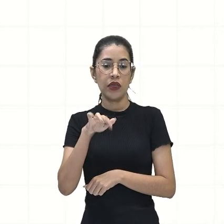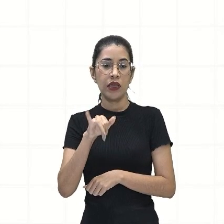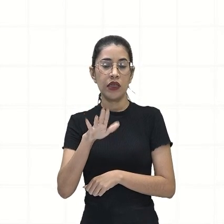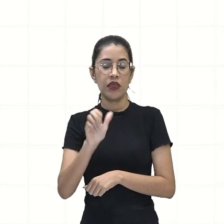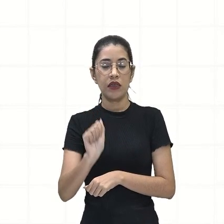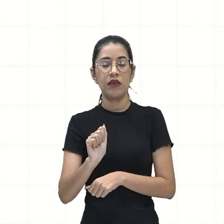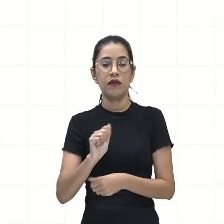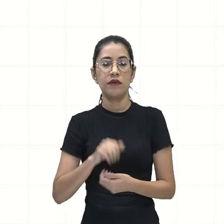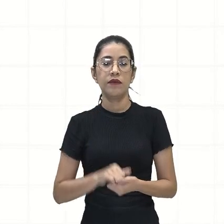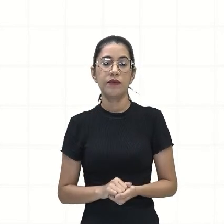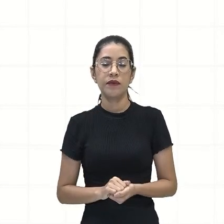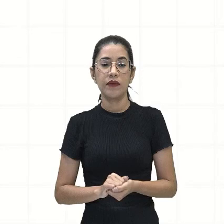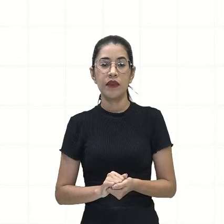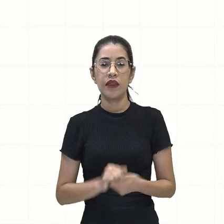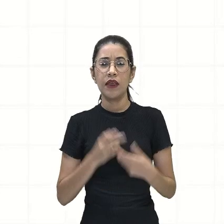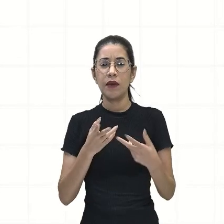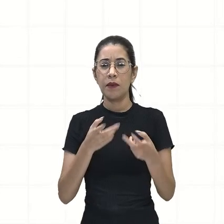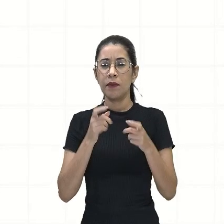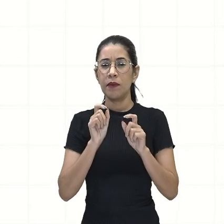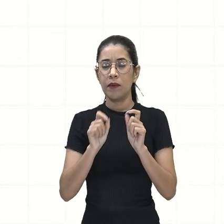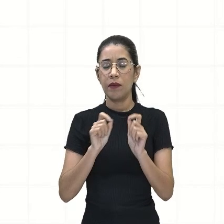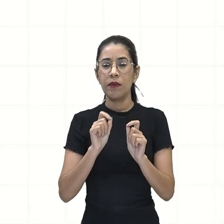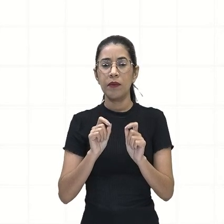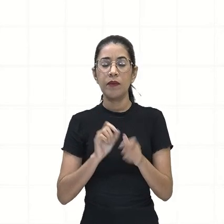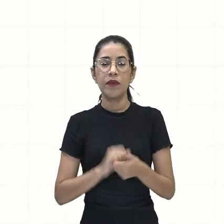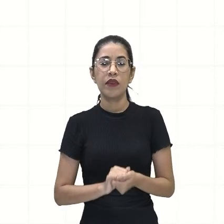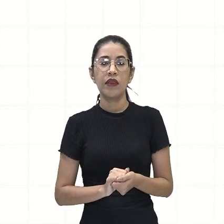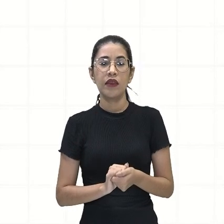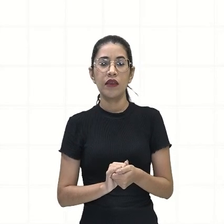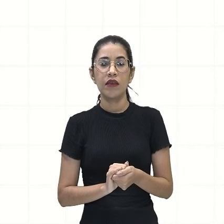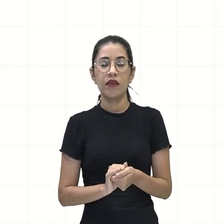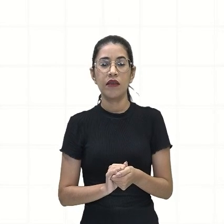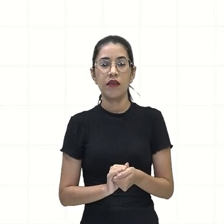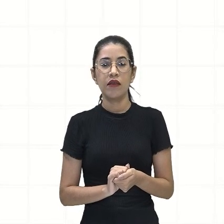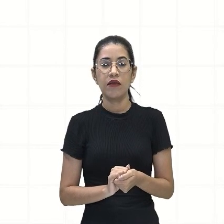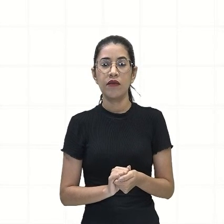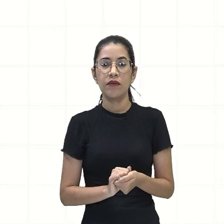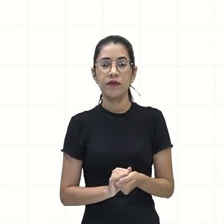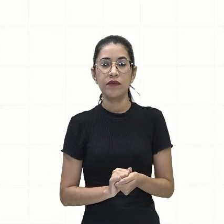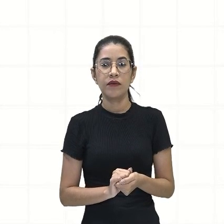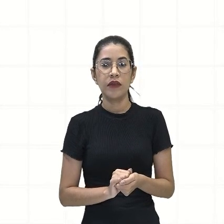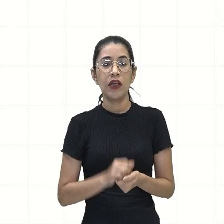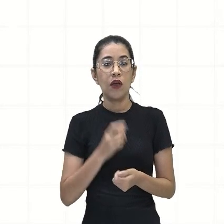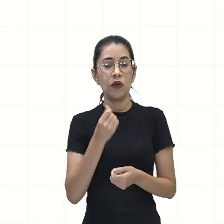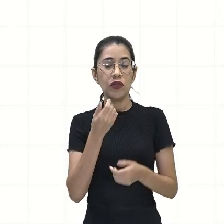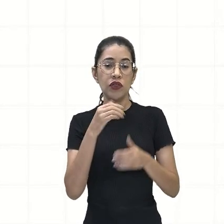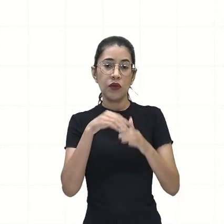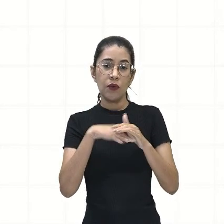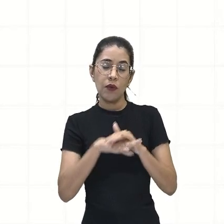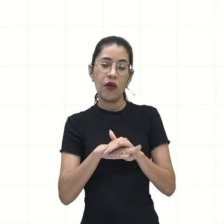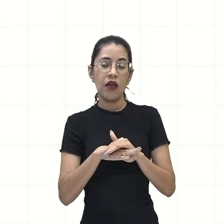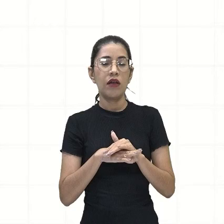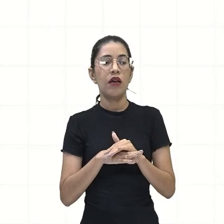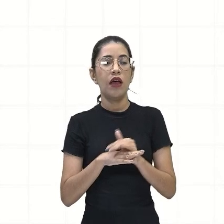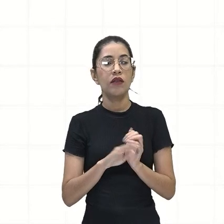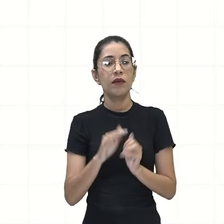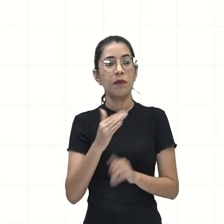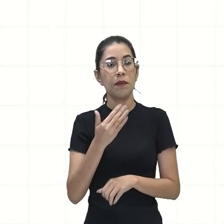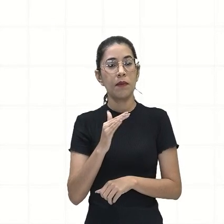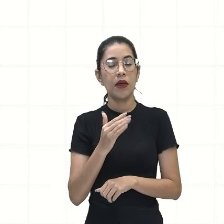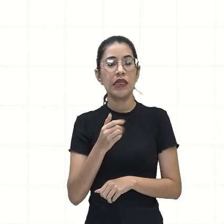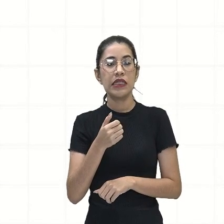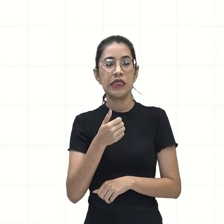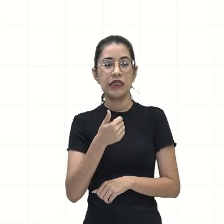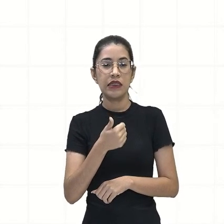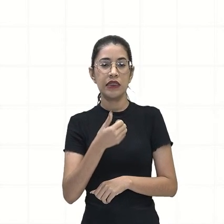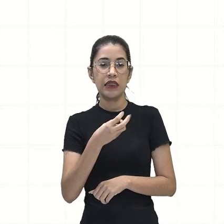A Turquia, se eu observar aqui, ó, a reserva da Turquia é em torno de